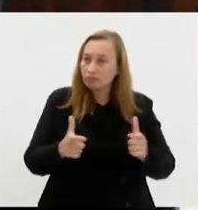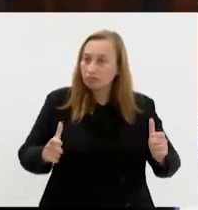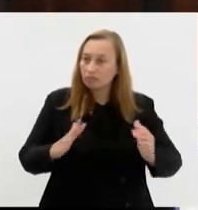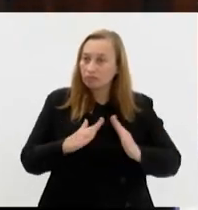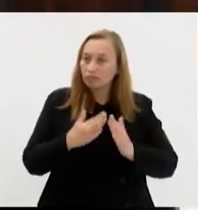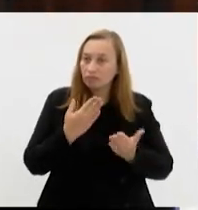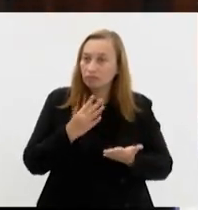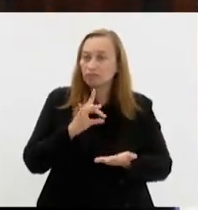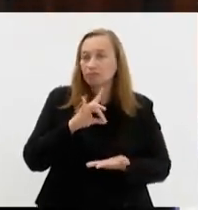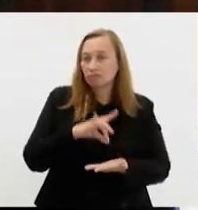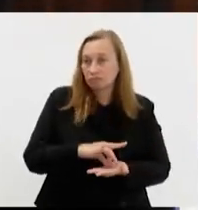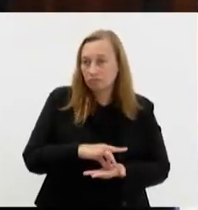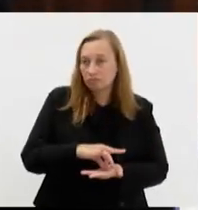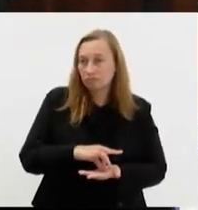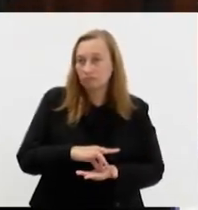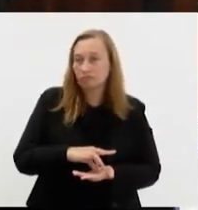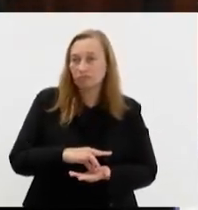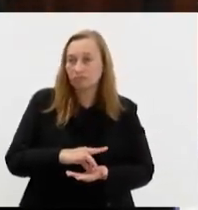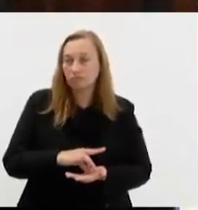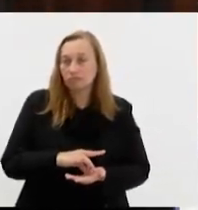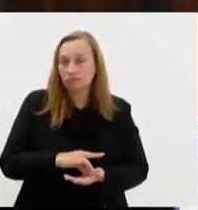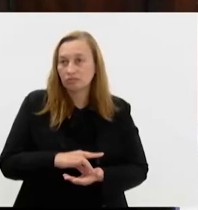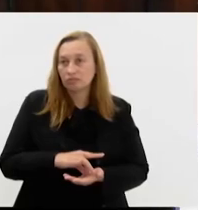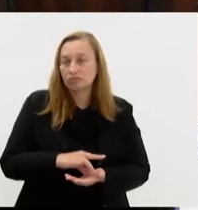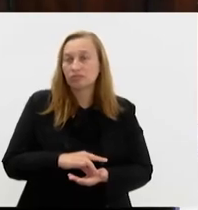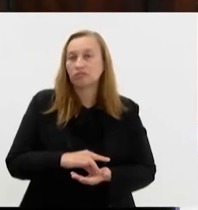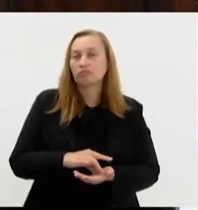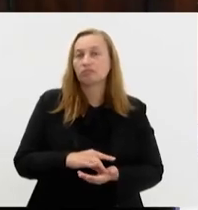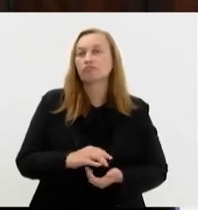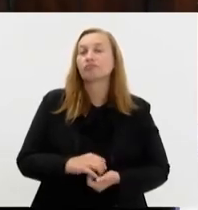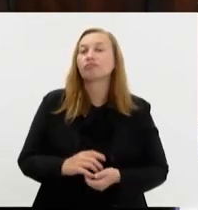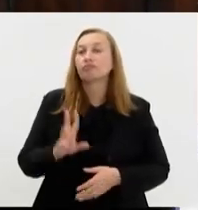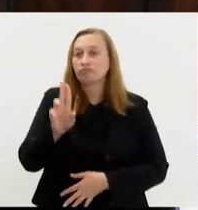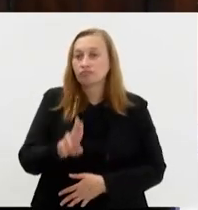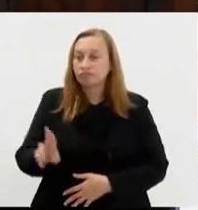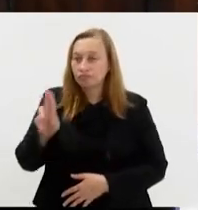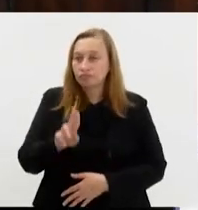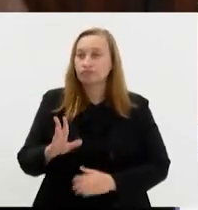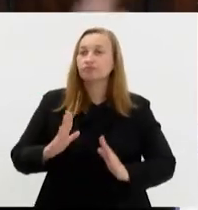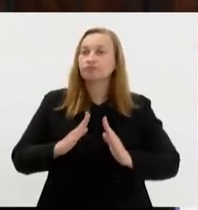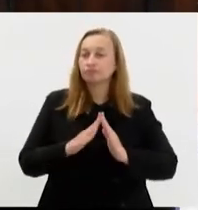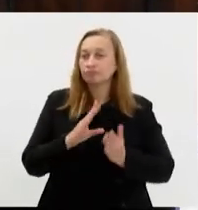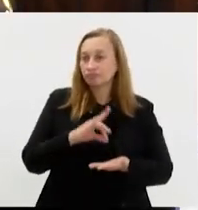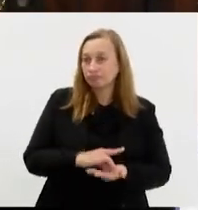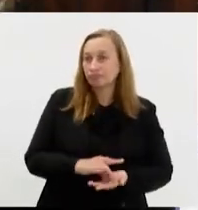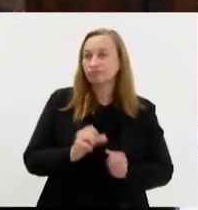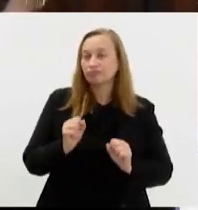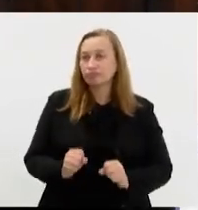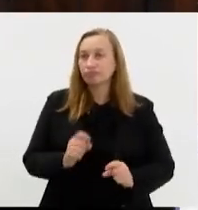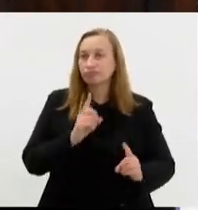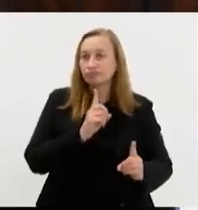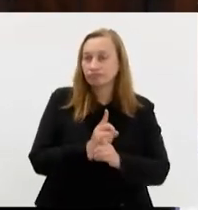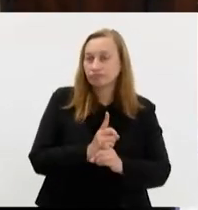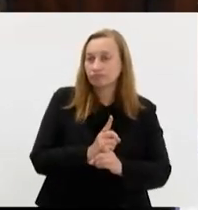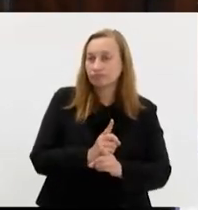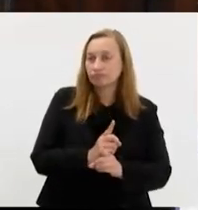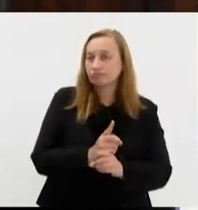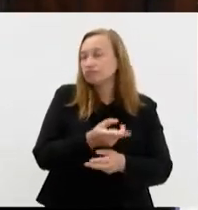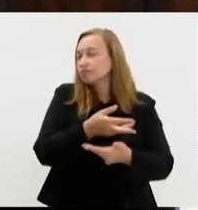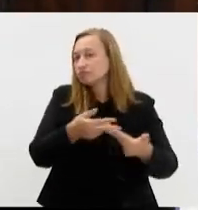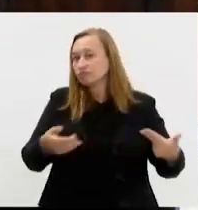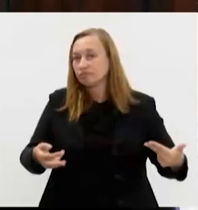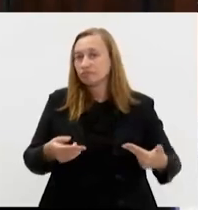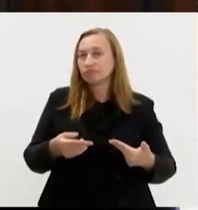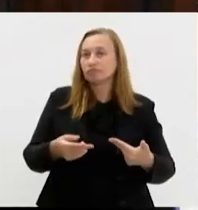oficial que realmente aí há um desvio de finalidade absoluto no uso da residência oficial ele pode se encontrar com o presidente partido pode fazer reunião